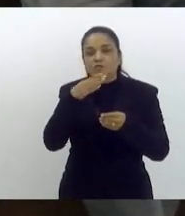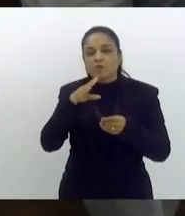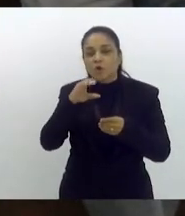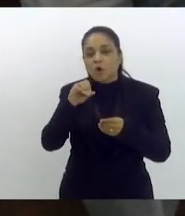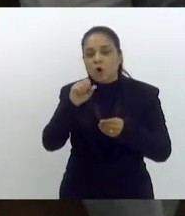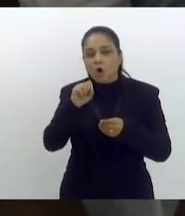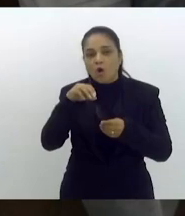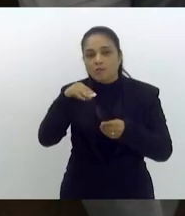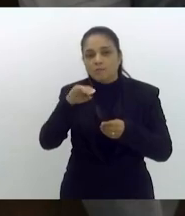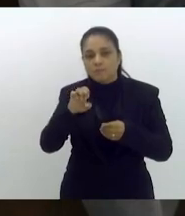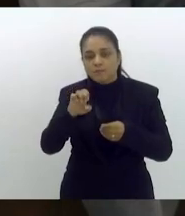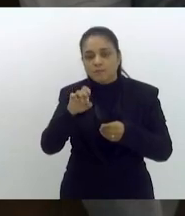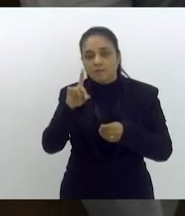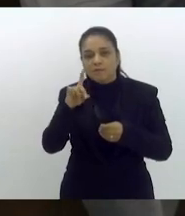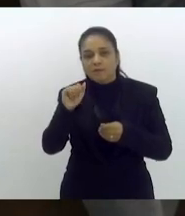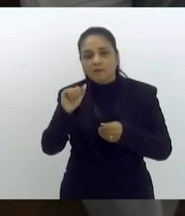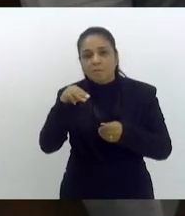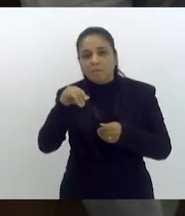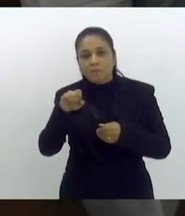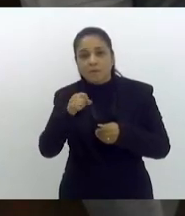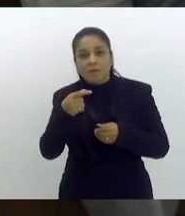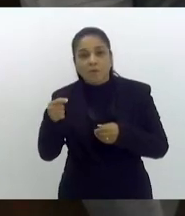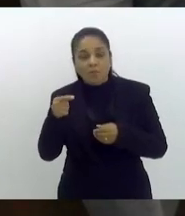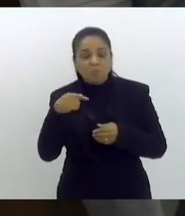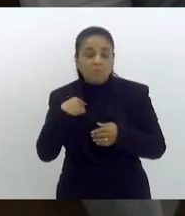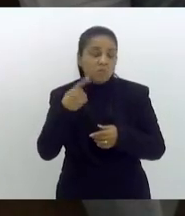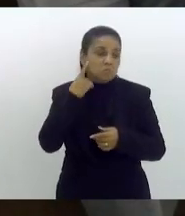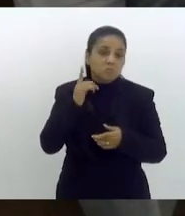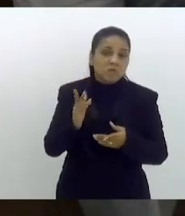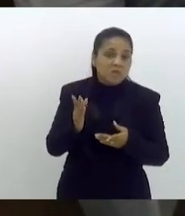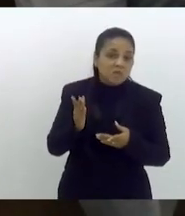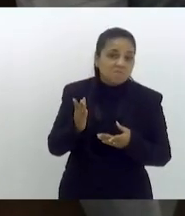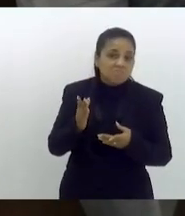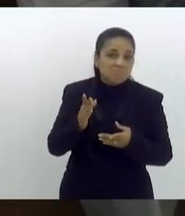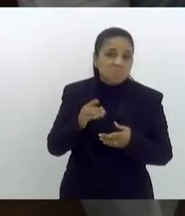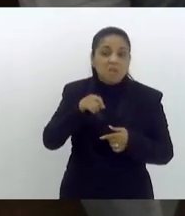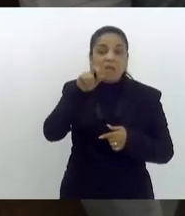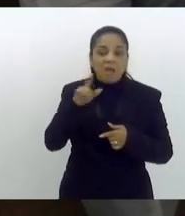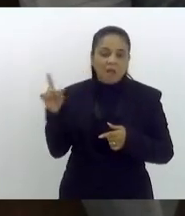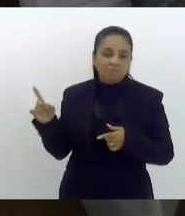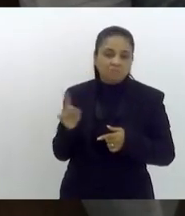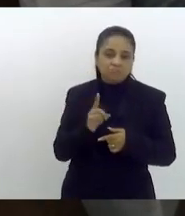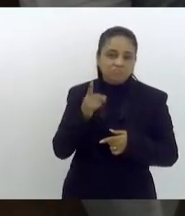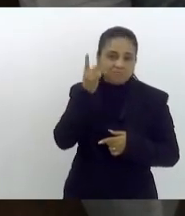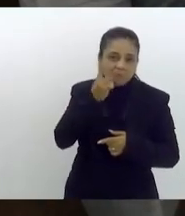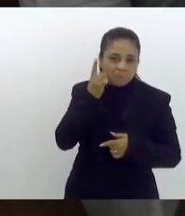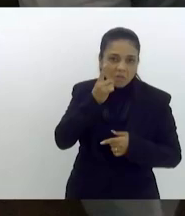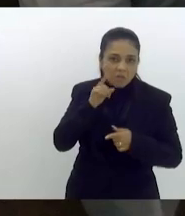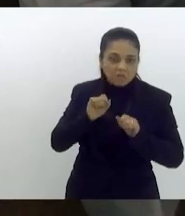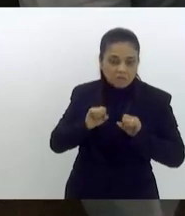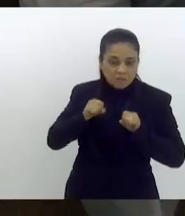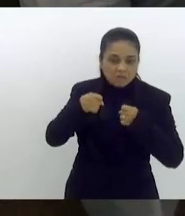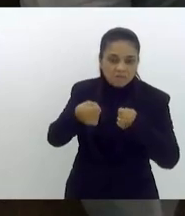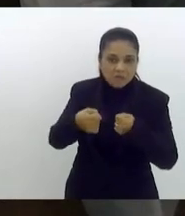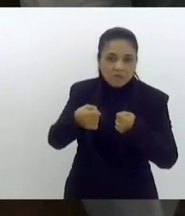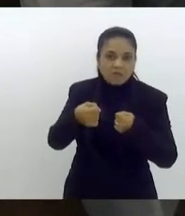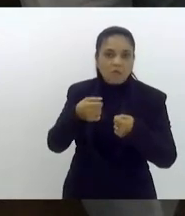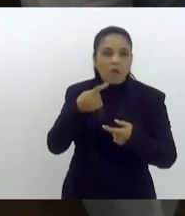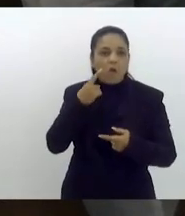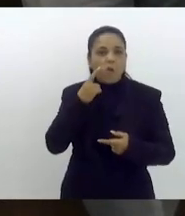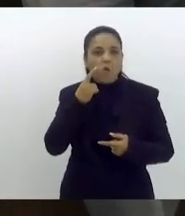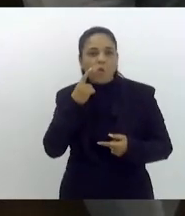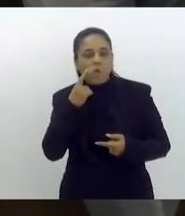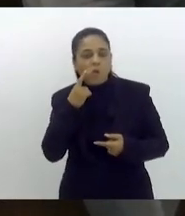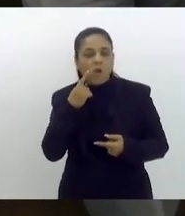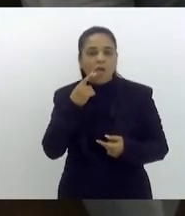eu não sei se os deputados que aqui vieram Fazendo a Defesa né dos da bala